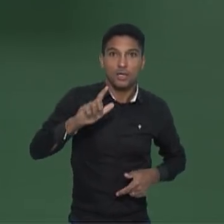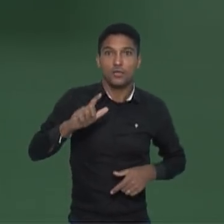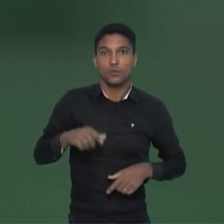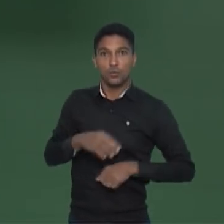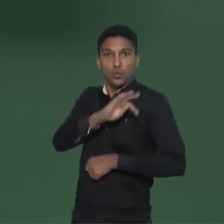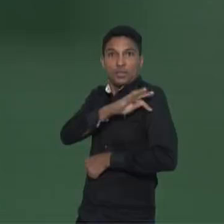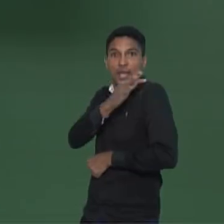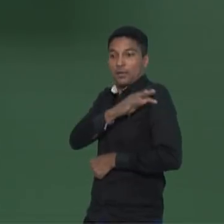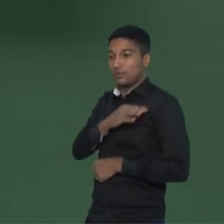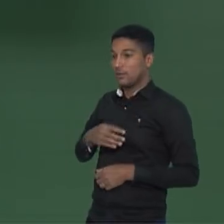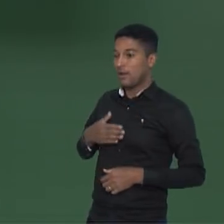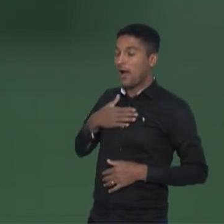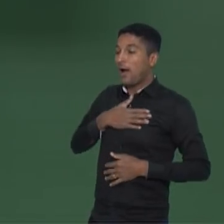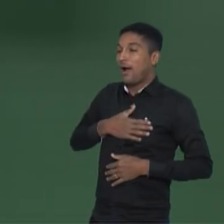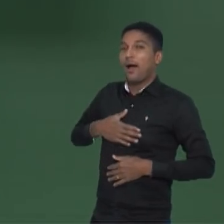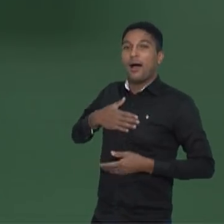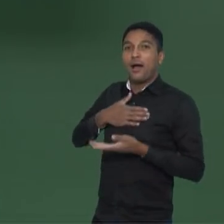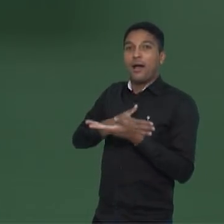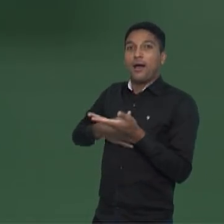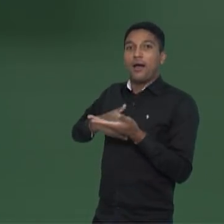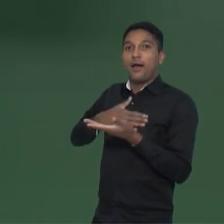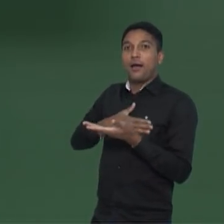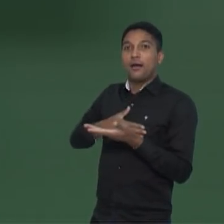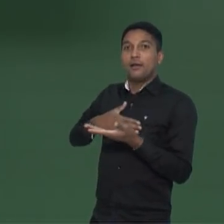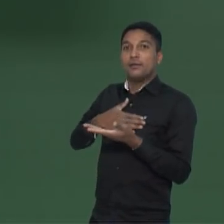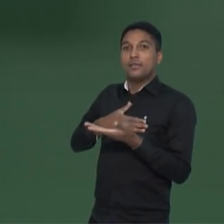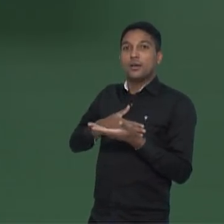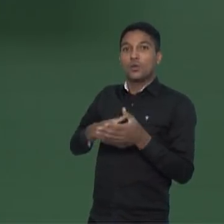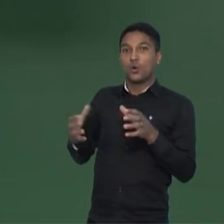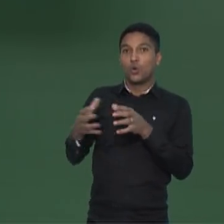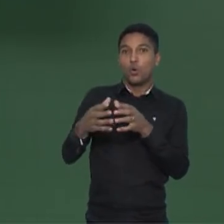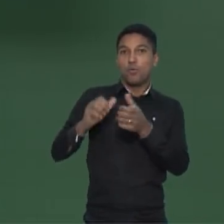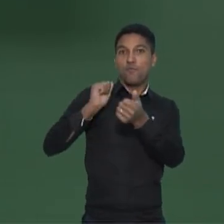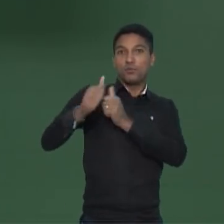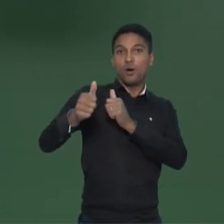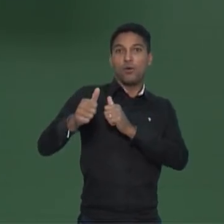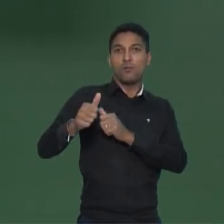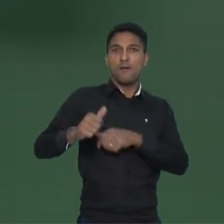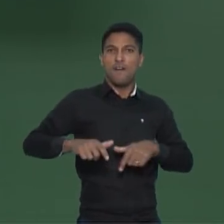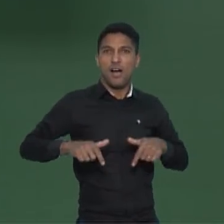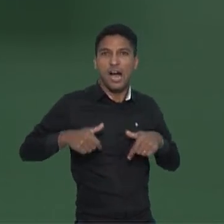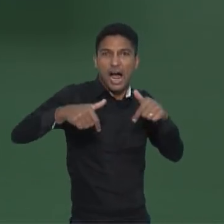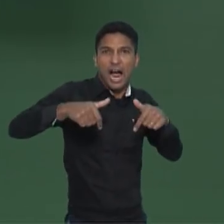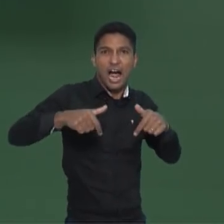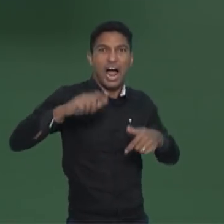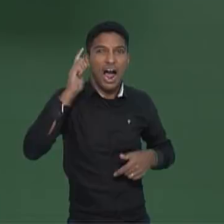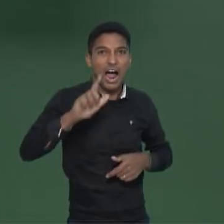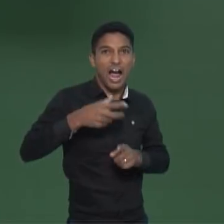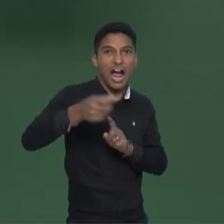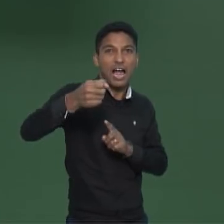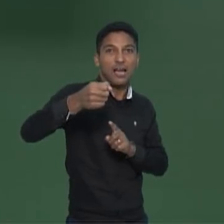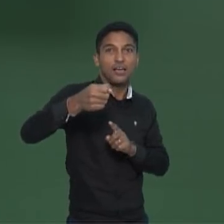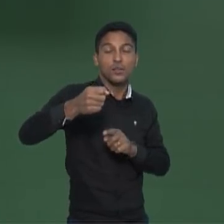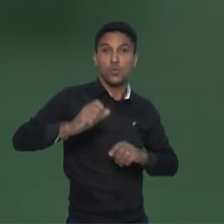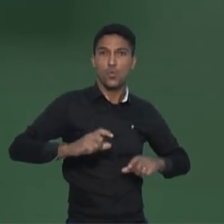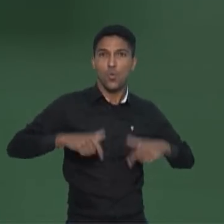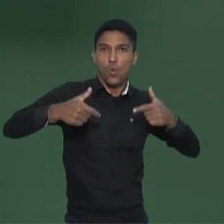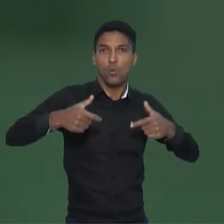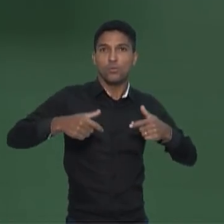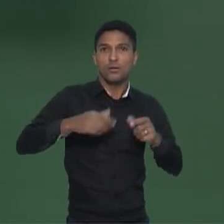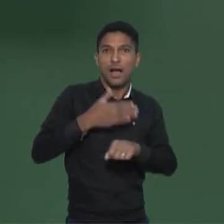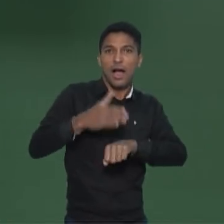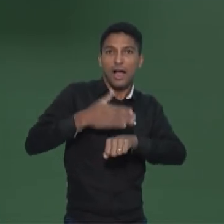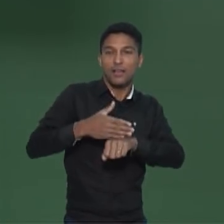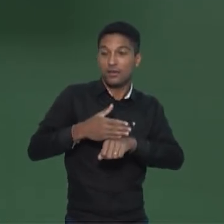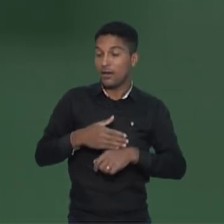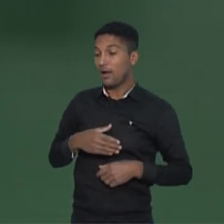resposta a ser marcada. Exige aqui uma preposição. O desempenho do time